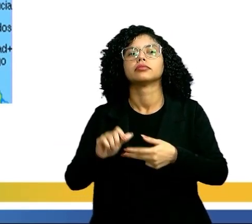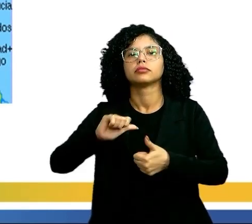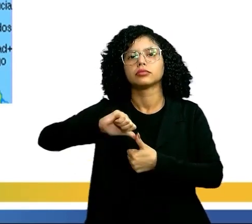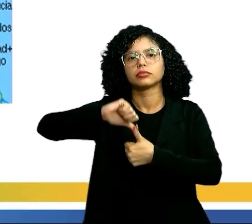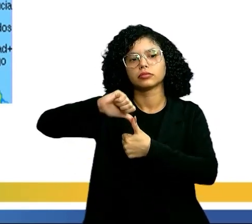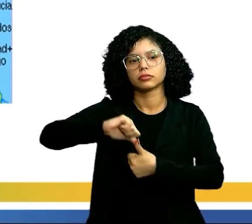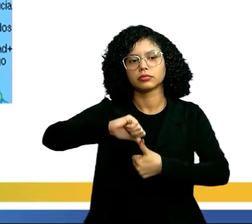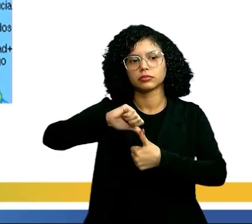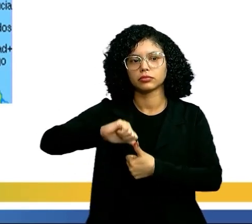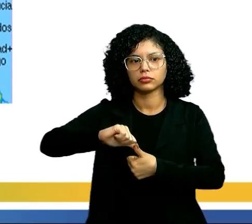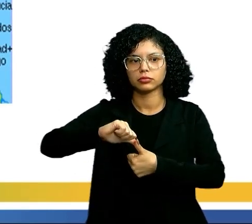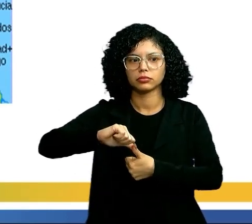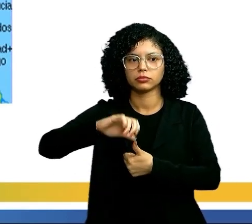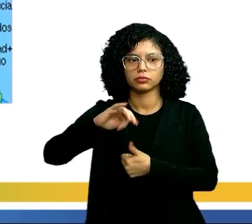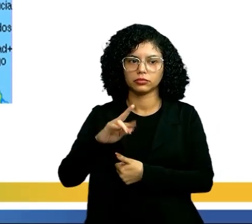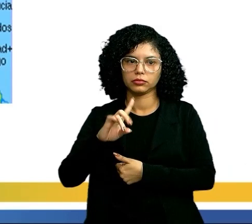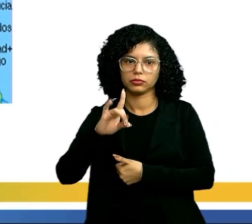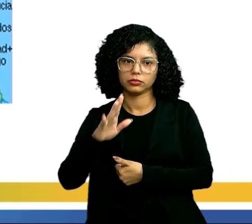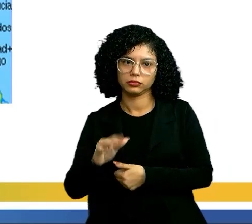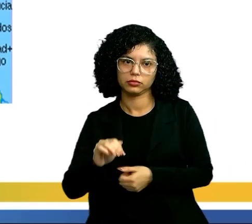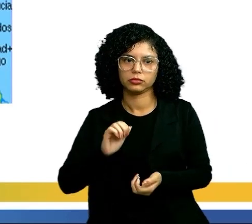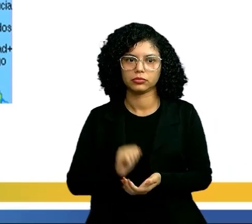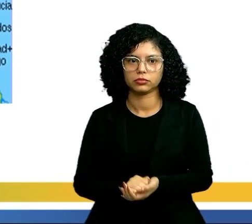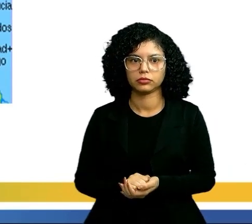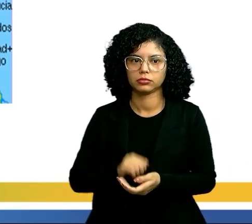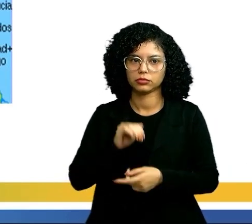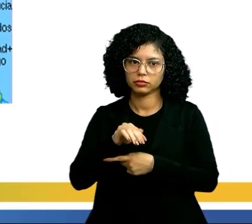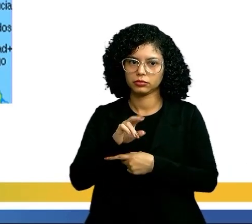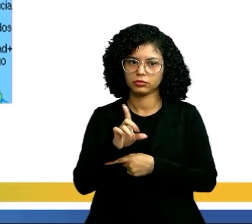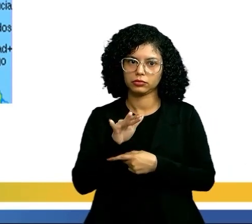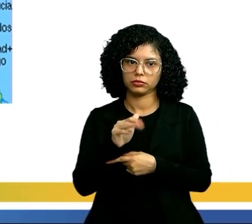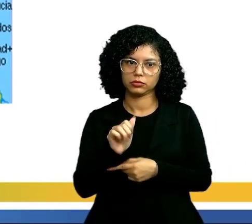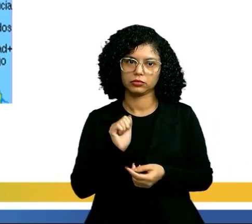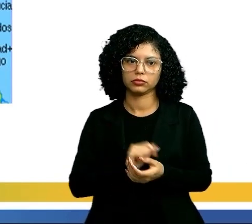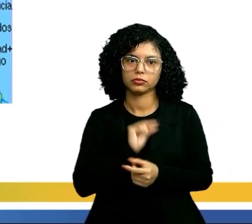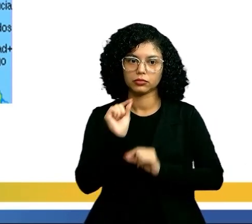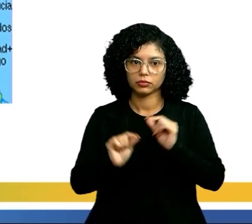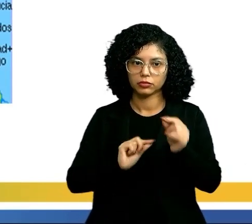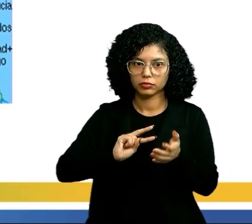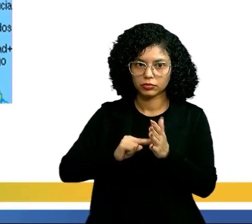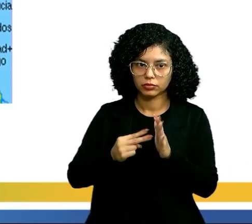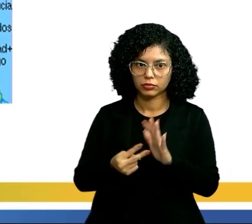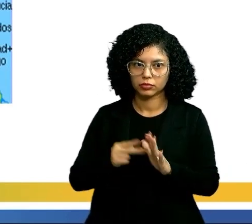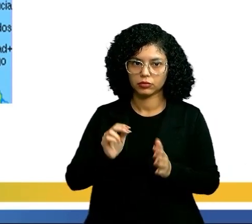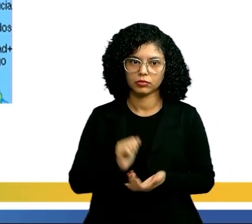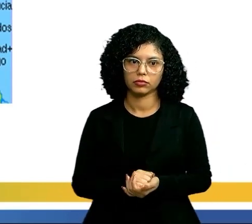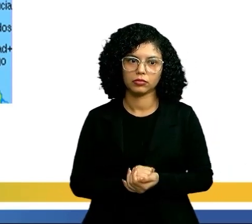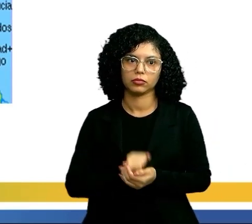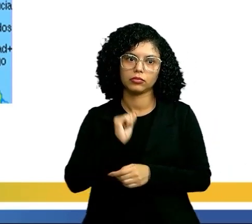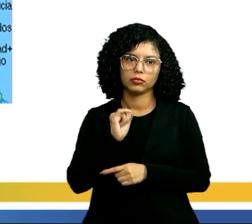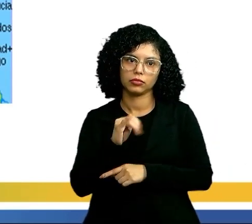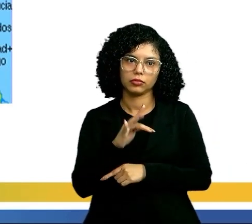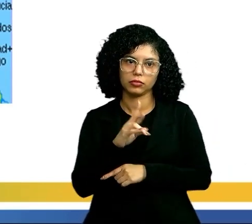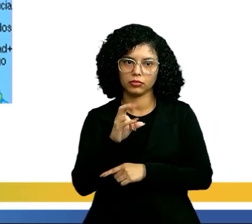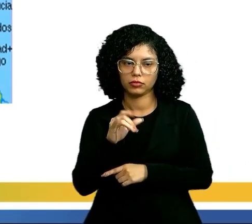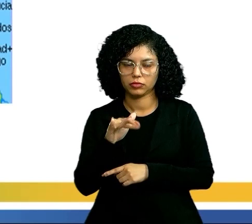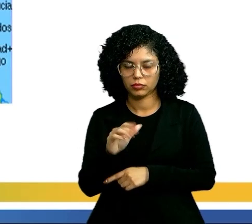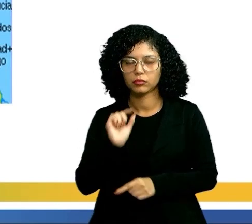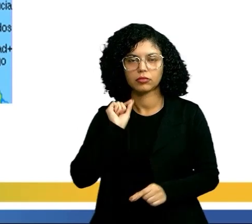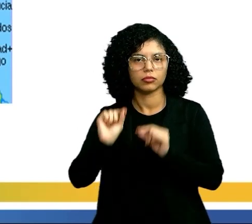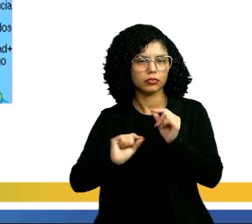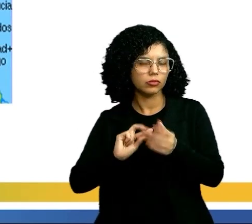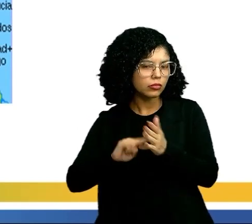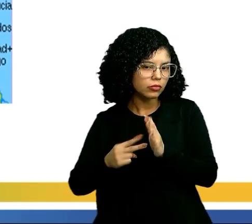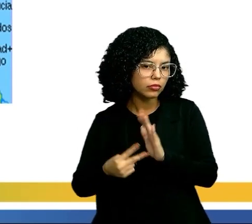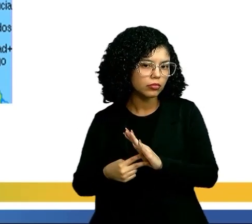Central Istmica e a América Central Insular. O que é que significa a palavra istmica, professor?